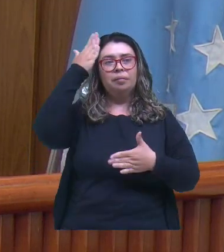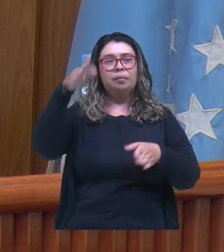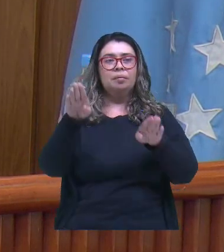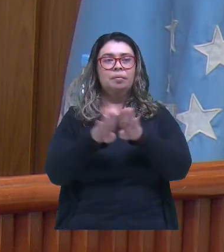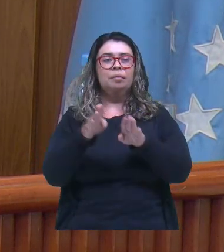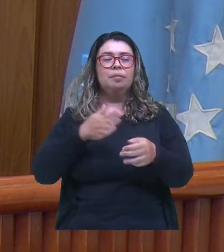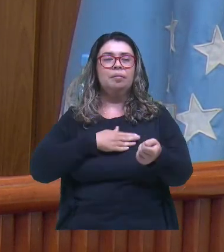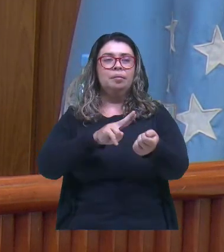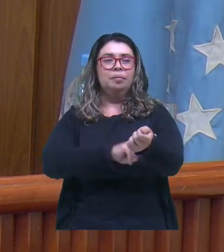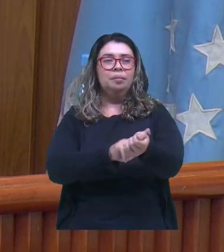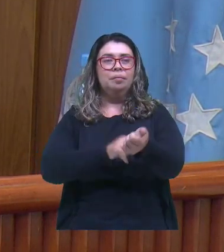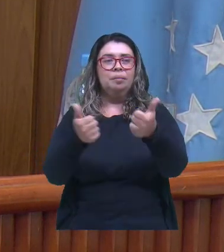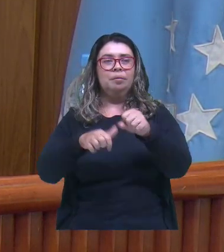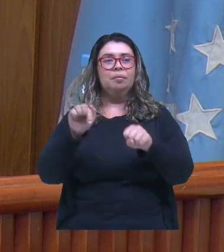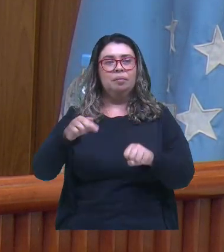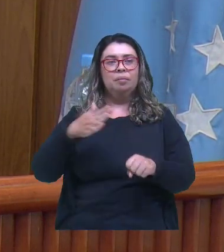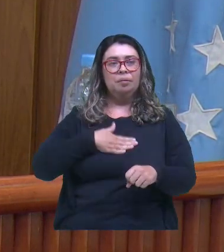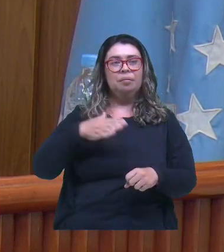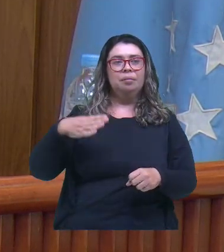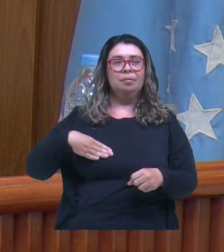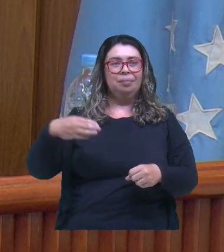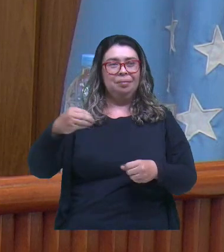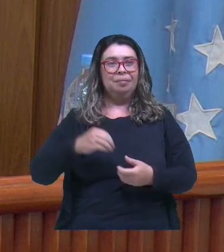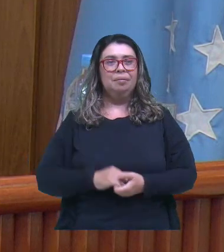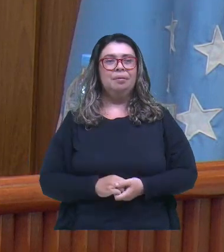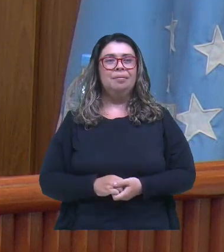irmão que está aqui, minha filha,